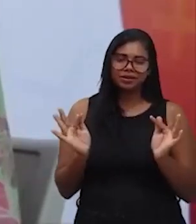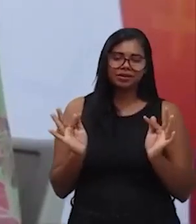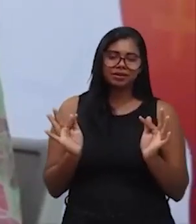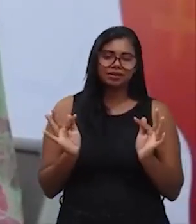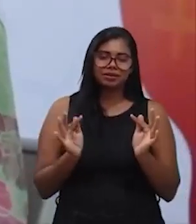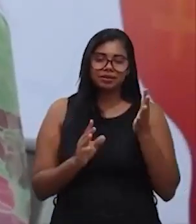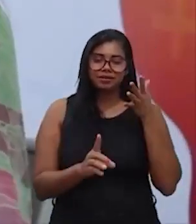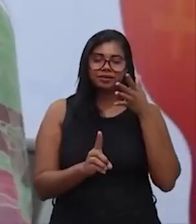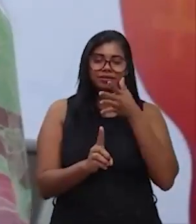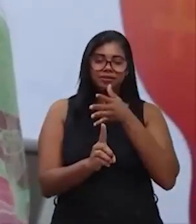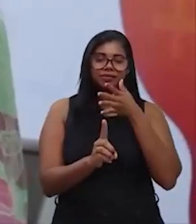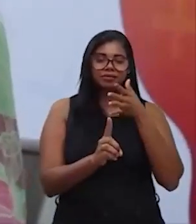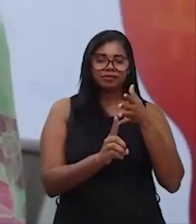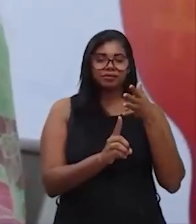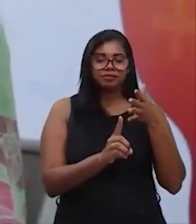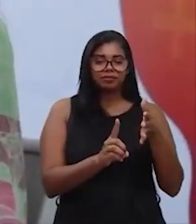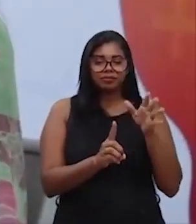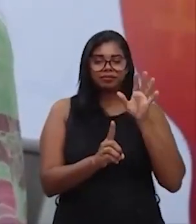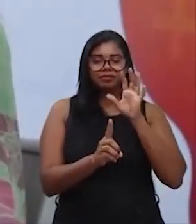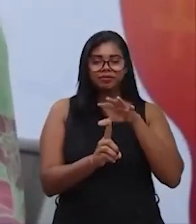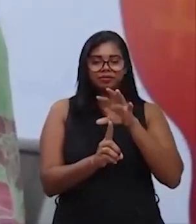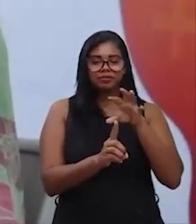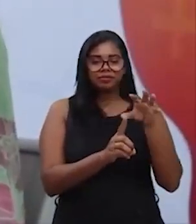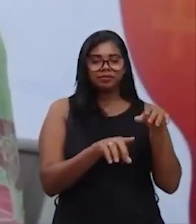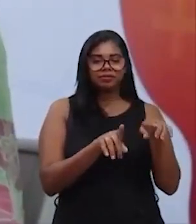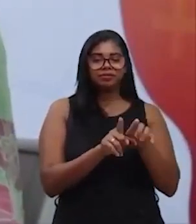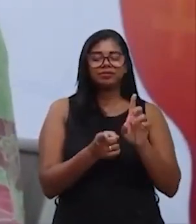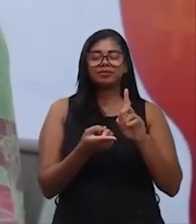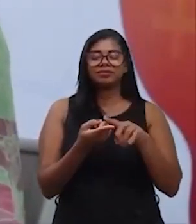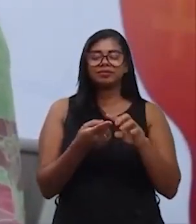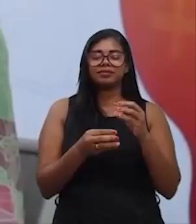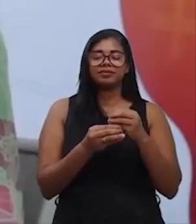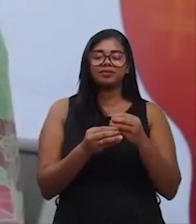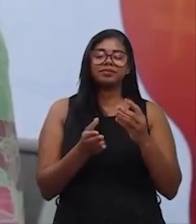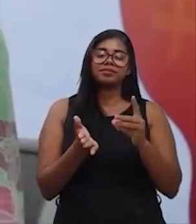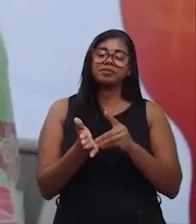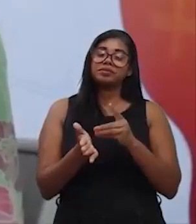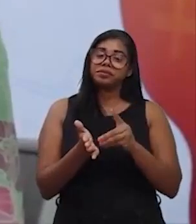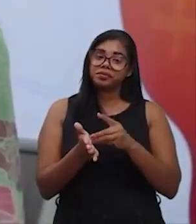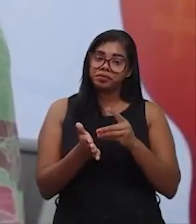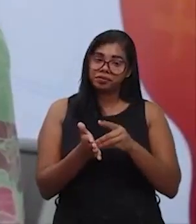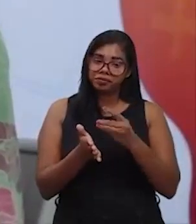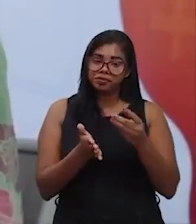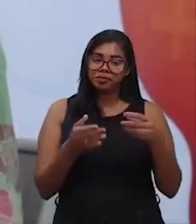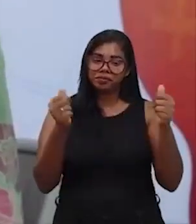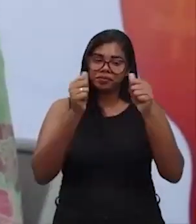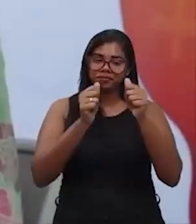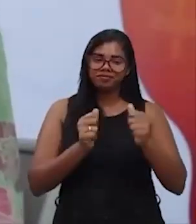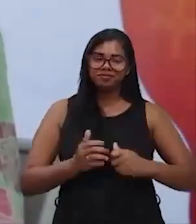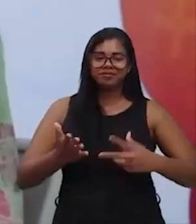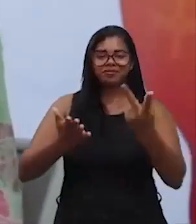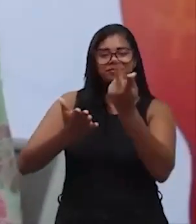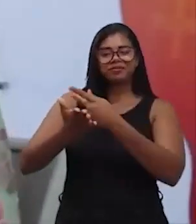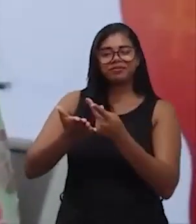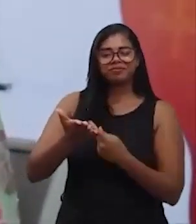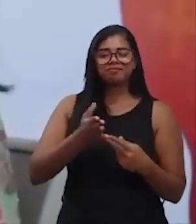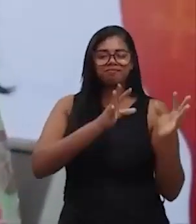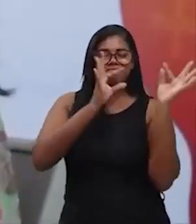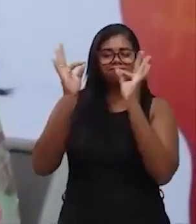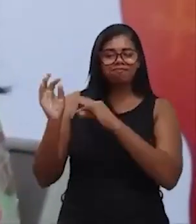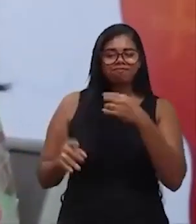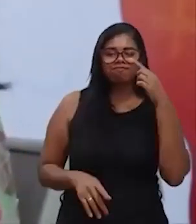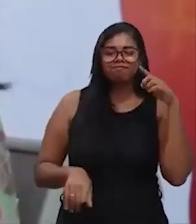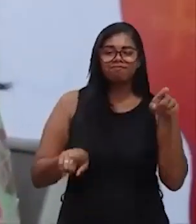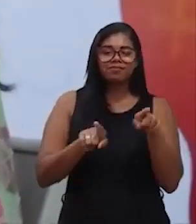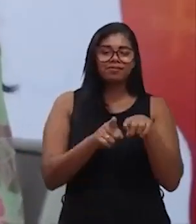uma grande referência, não é, dentro do design, das artes. Sim. Uma coisa interessante que eu